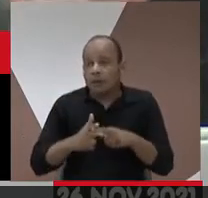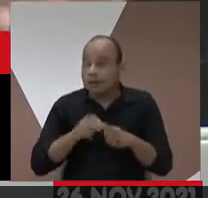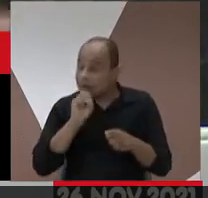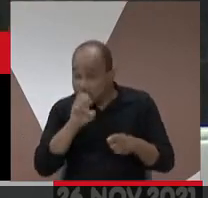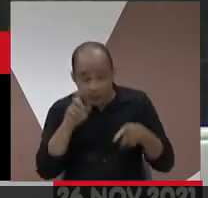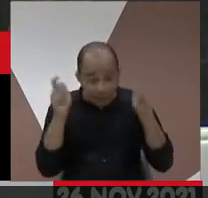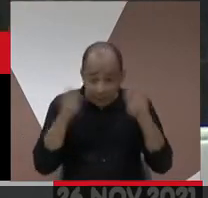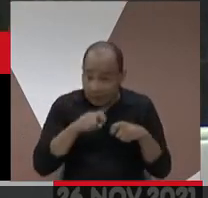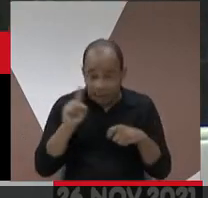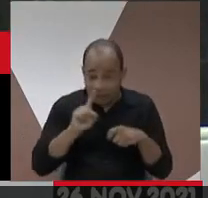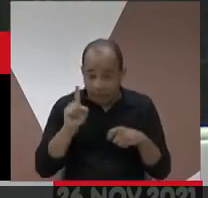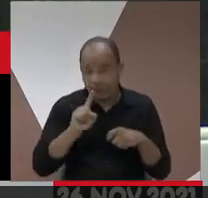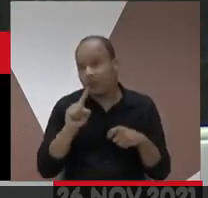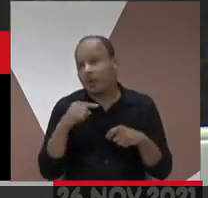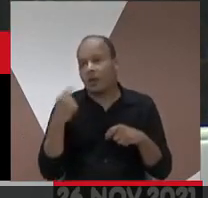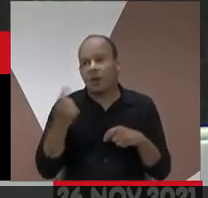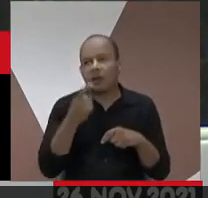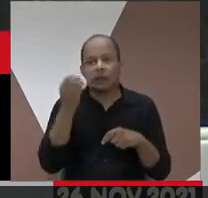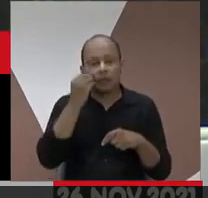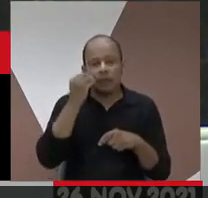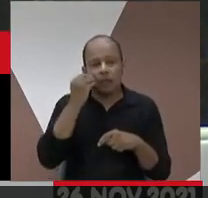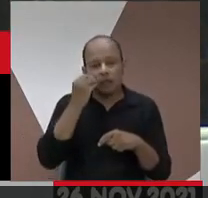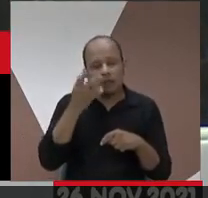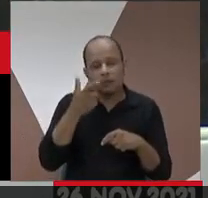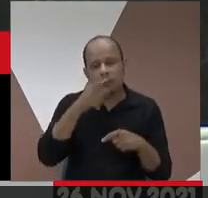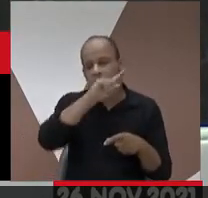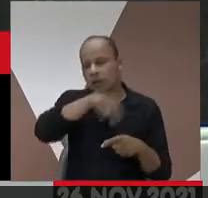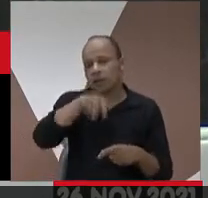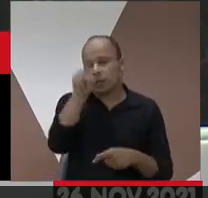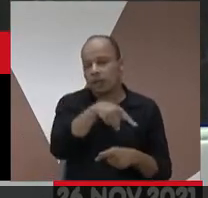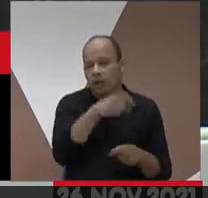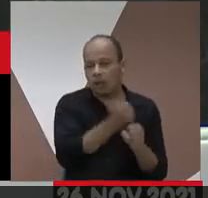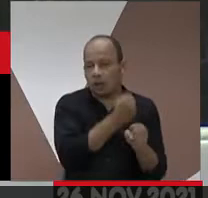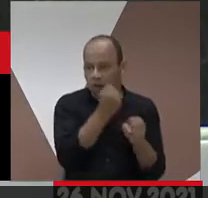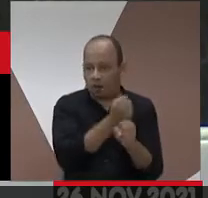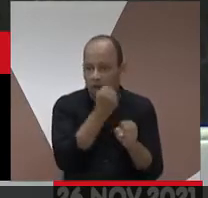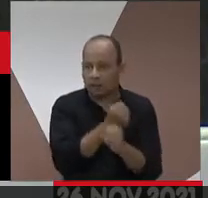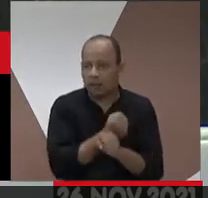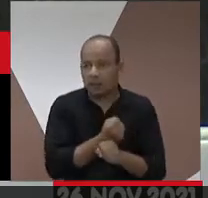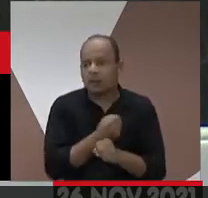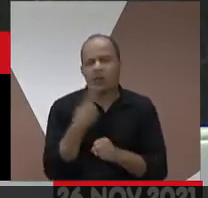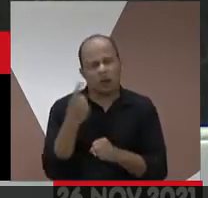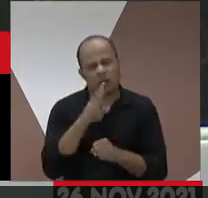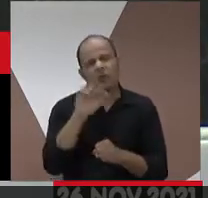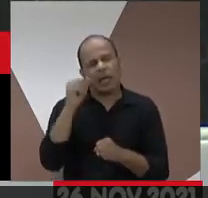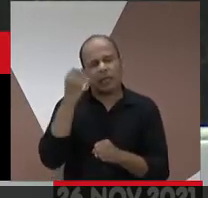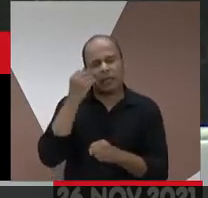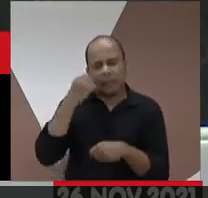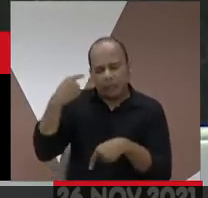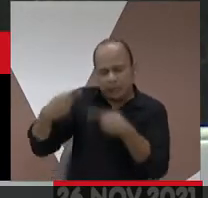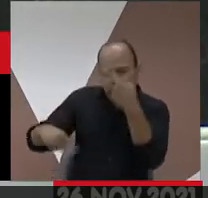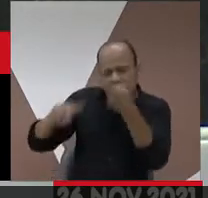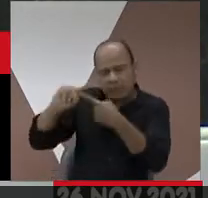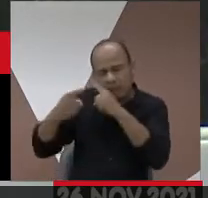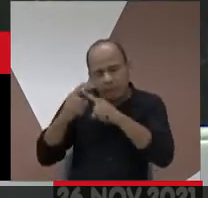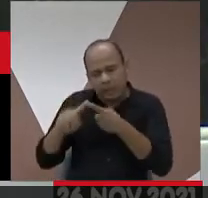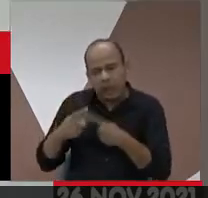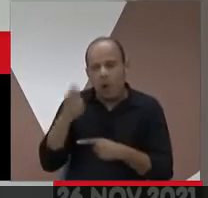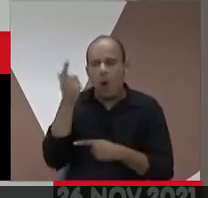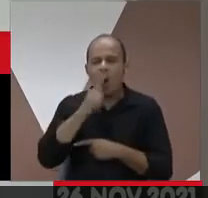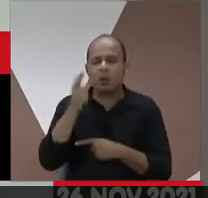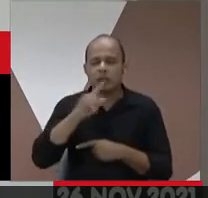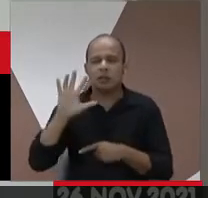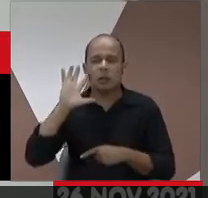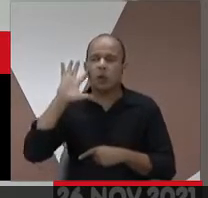é preferível que não seja realizada essa obra. Mas tenho certeza que nós conseguiremos muitas soluções, e eu agradeço aqui. Muito obrigado. Muito